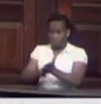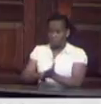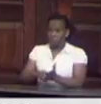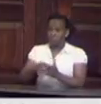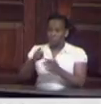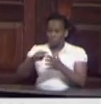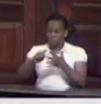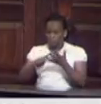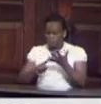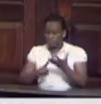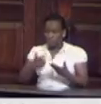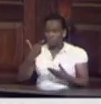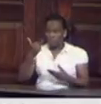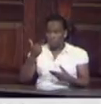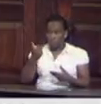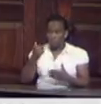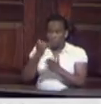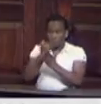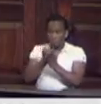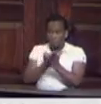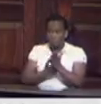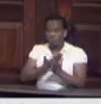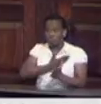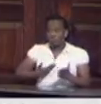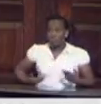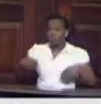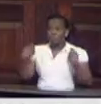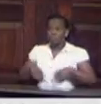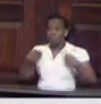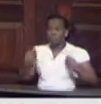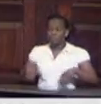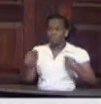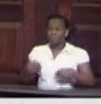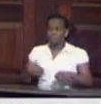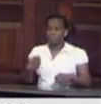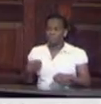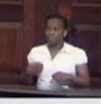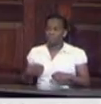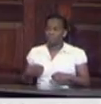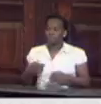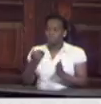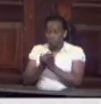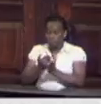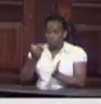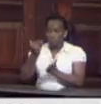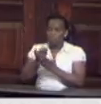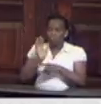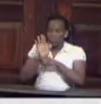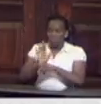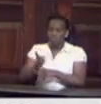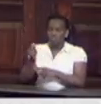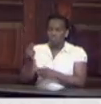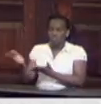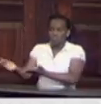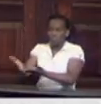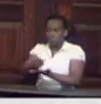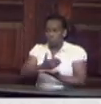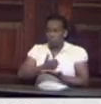medidas que o governo deve tomar para aumentar a arrecadação das